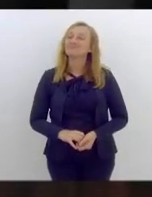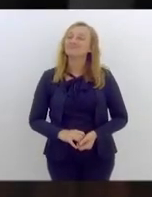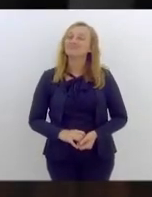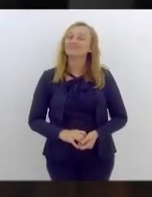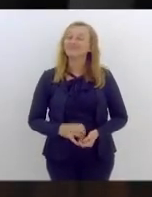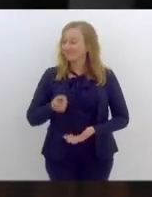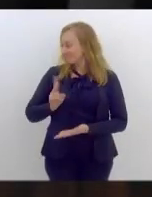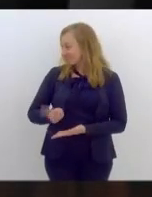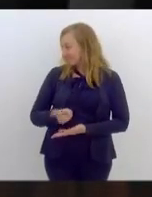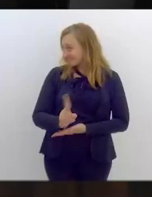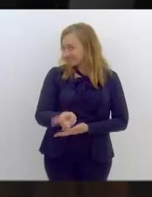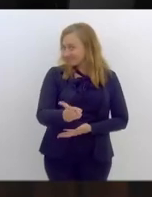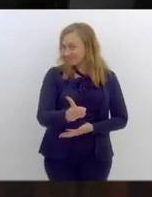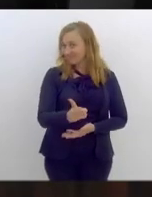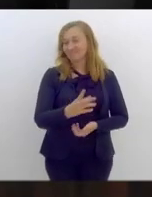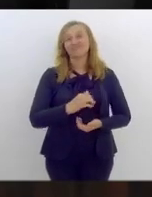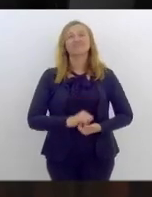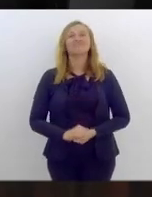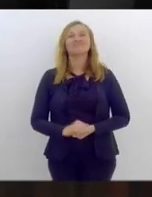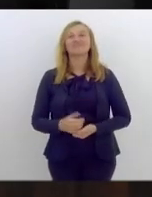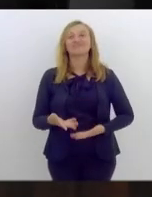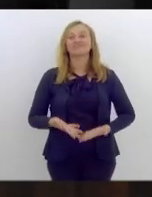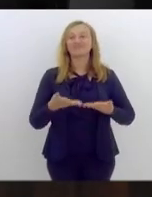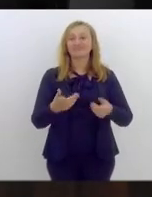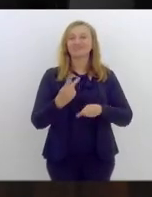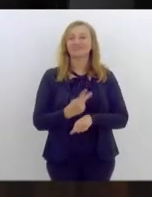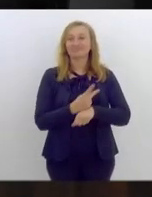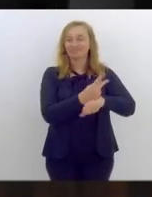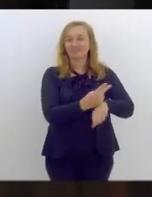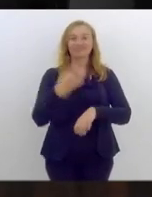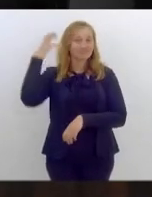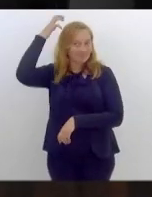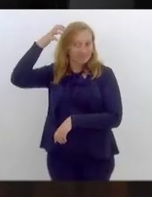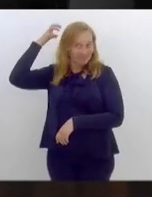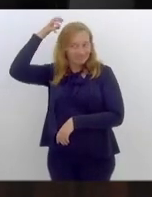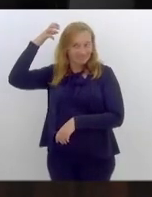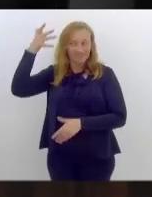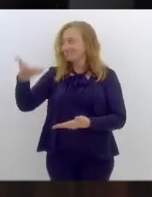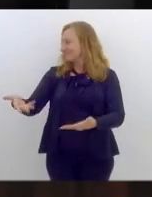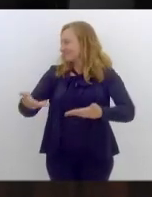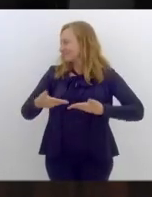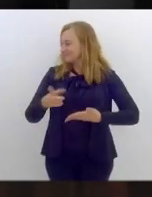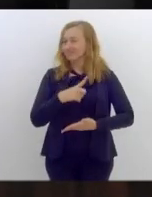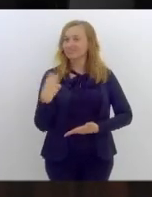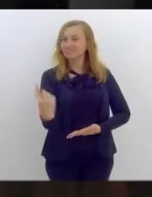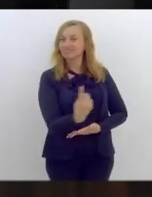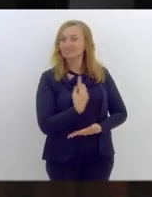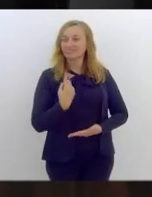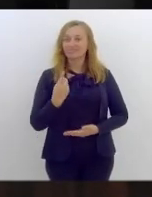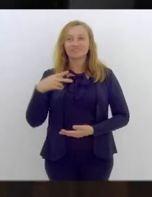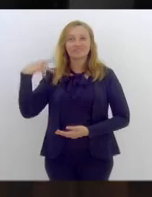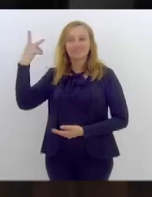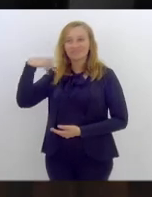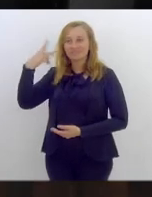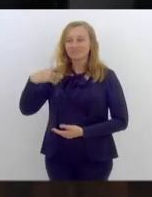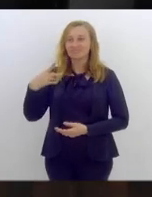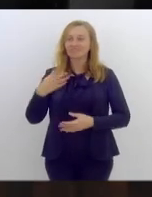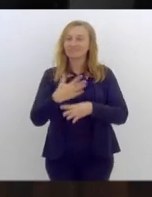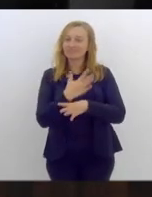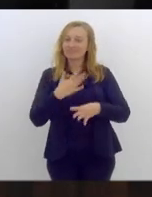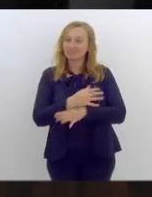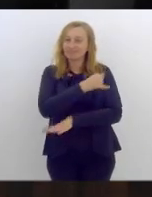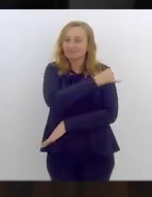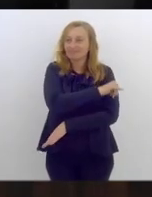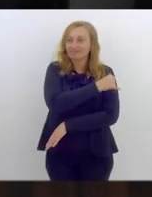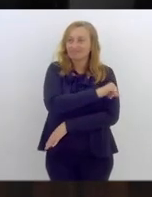Dando continuidade à entrega do Prêmio Marielle Franco, eu quero convidar a nossa querida vereadora da cidade do Rio de